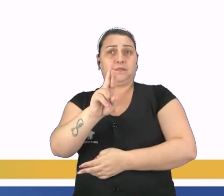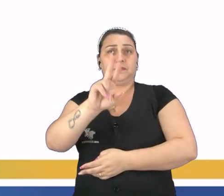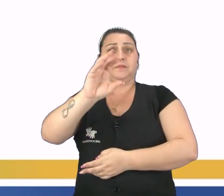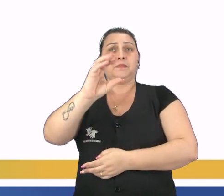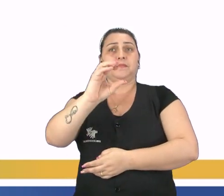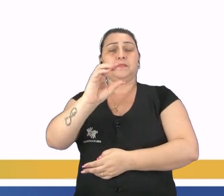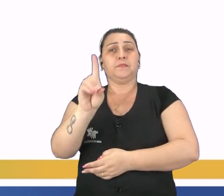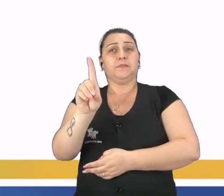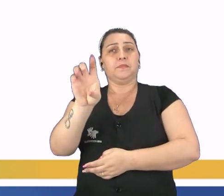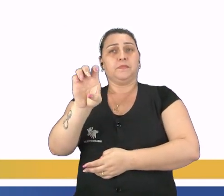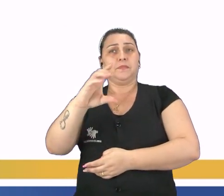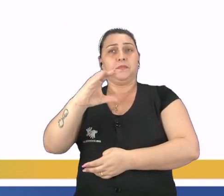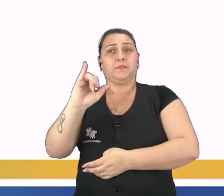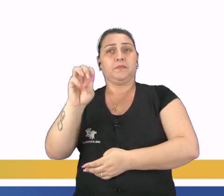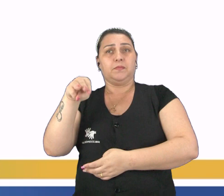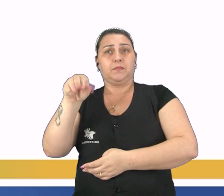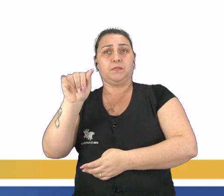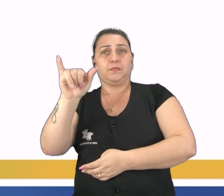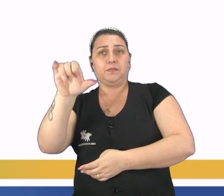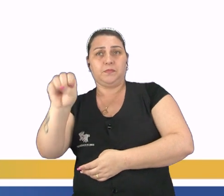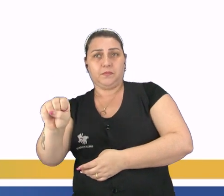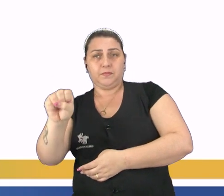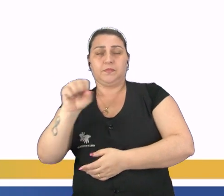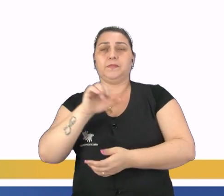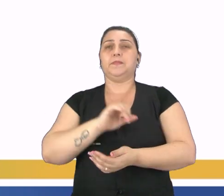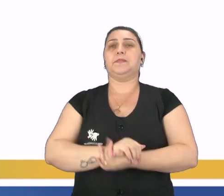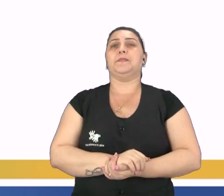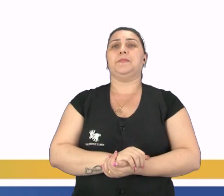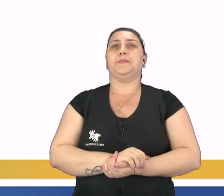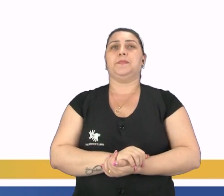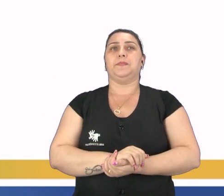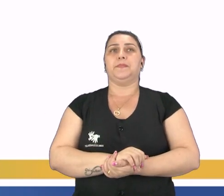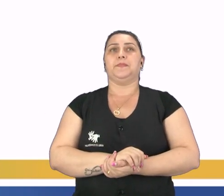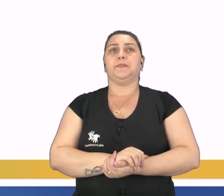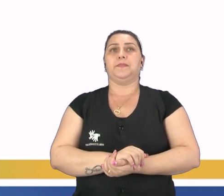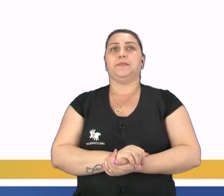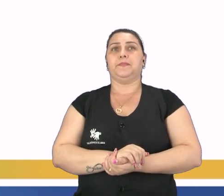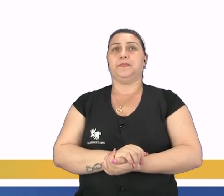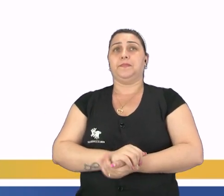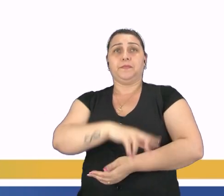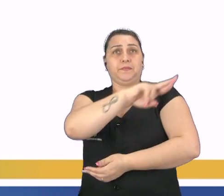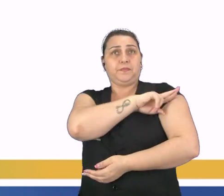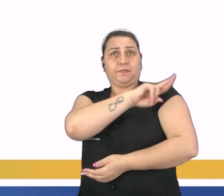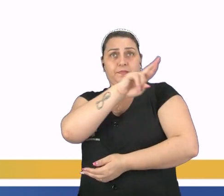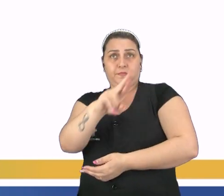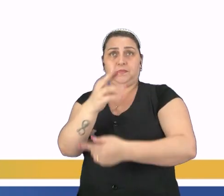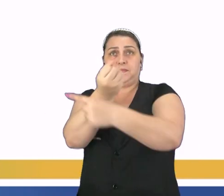Só que as porcentagens, ela também pode ser representada em formas de decimais.